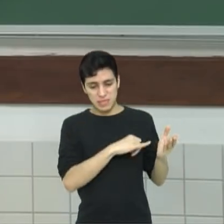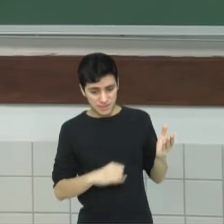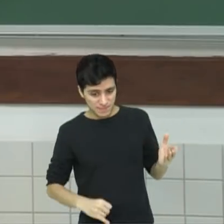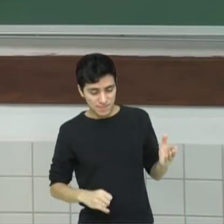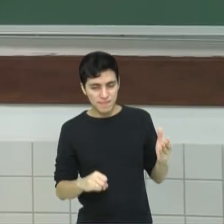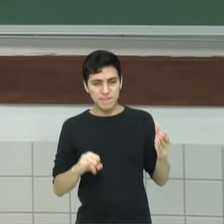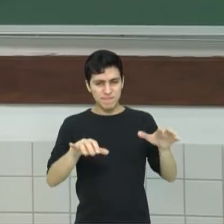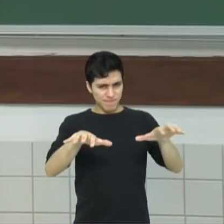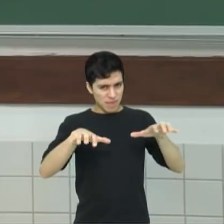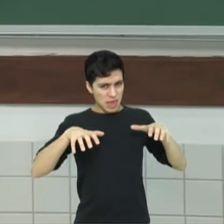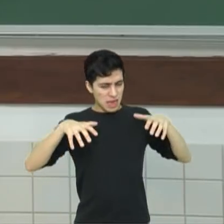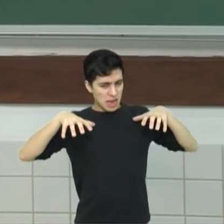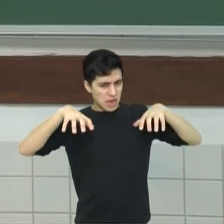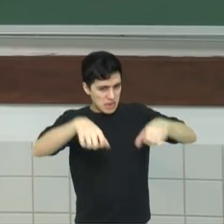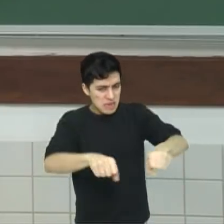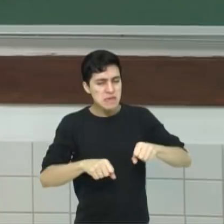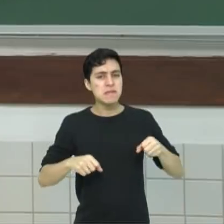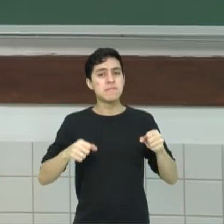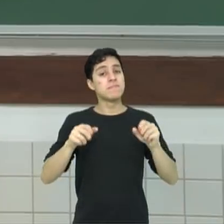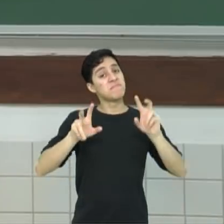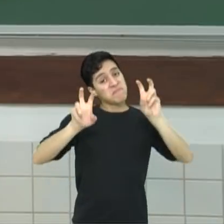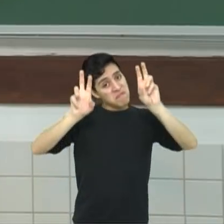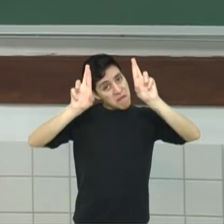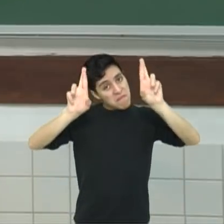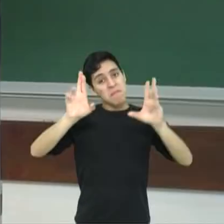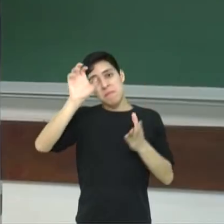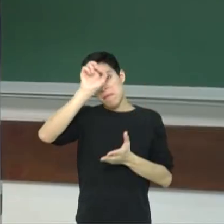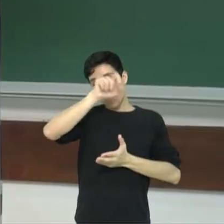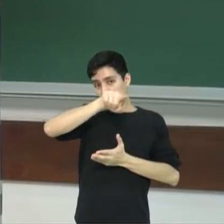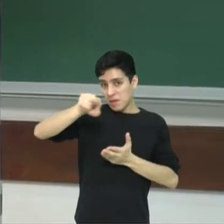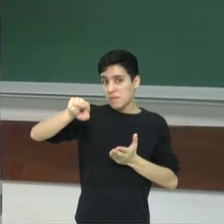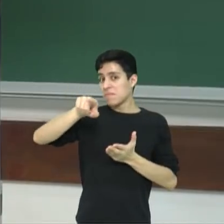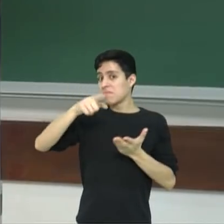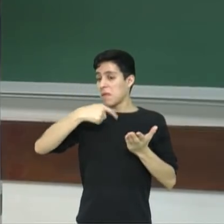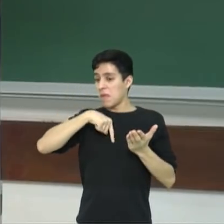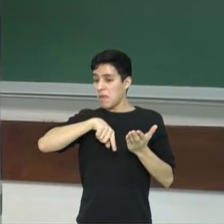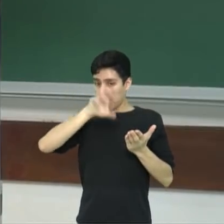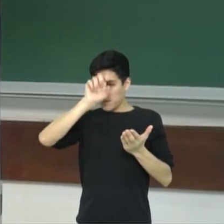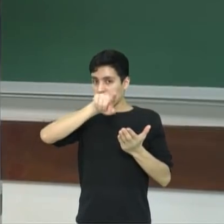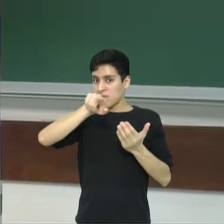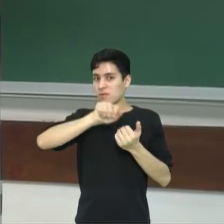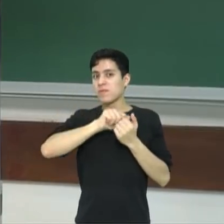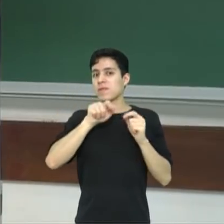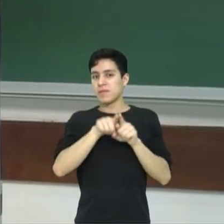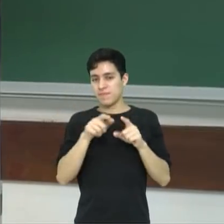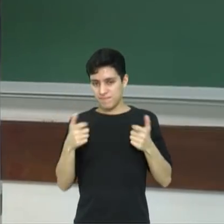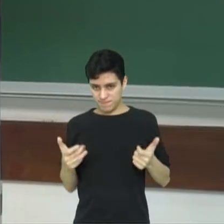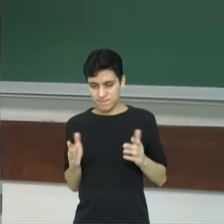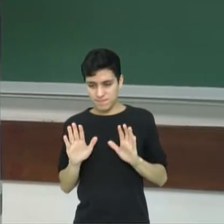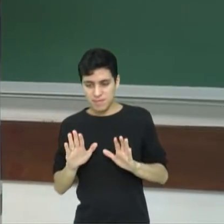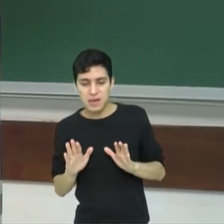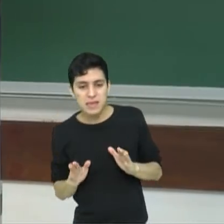Espero que vocês tenham aprendido um pouquinho, assim como eu aprendi muito com vocês. Antes eu vou passar para vocês dois